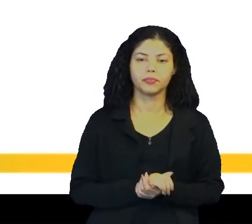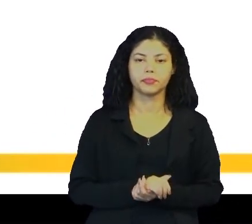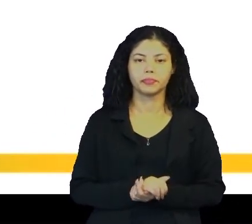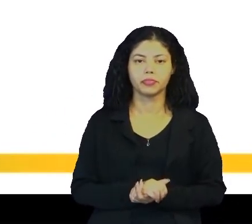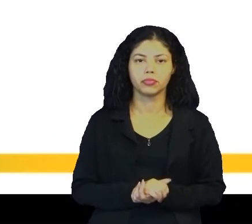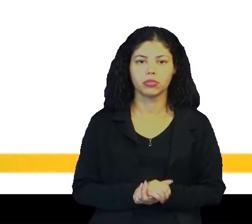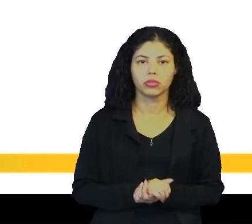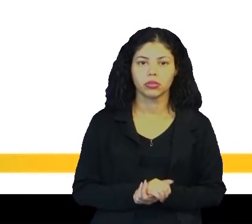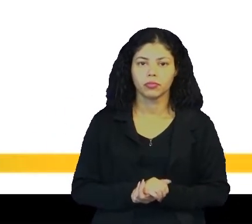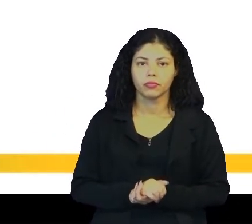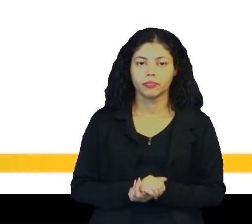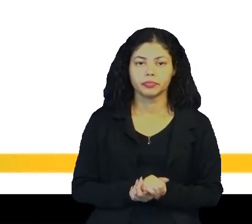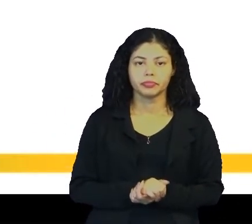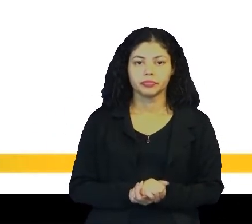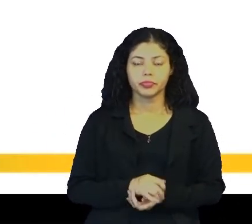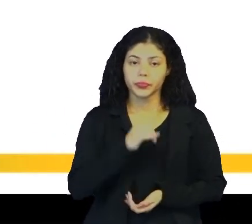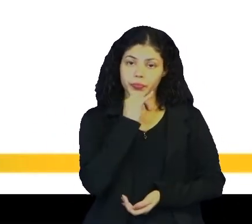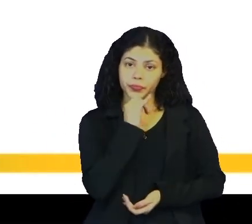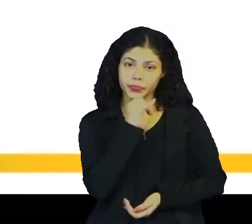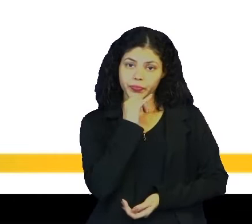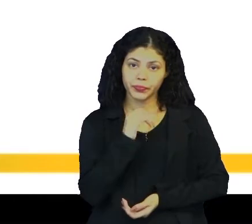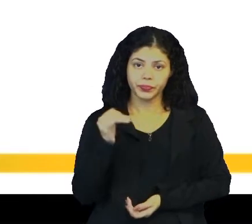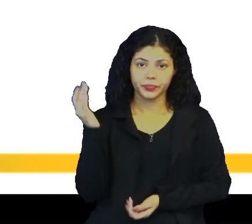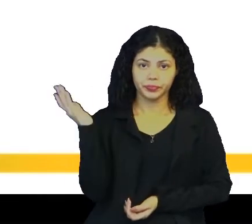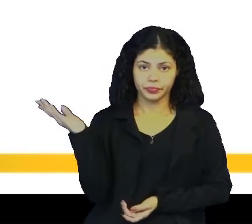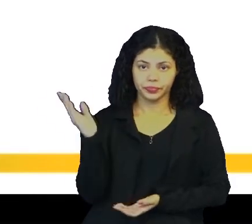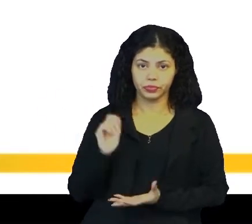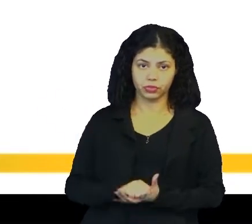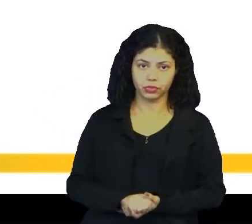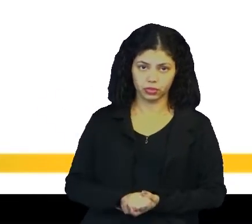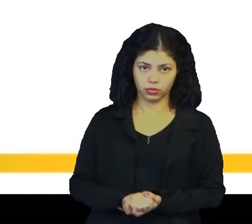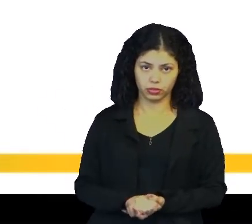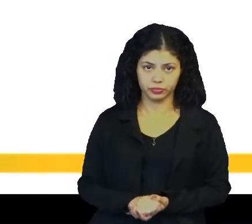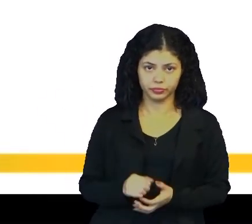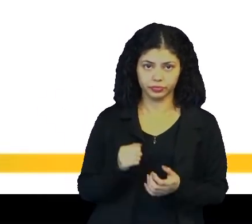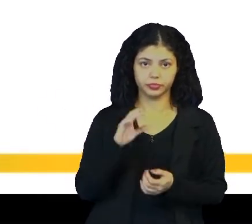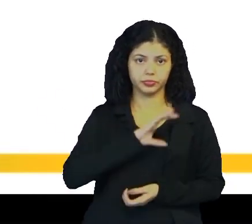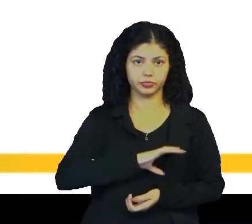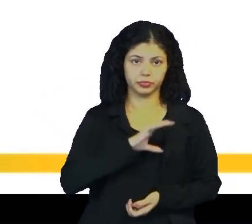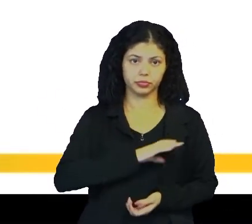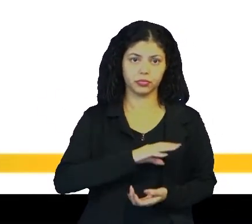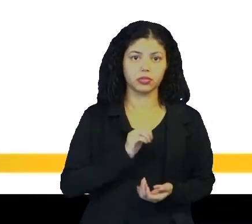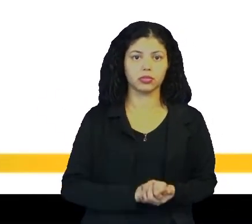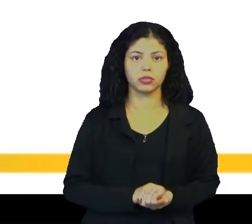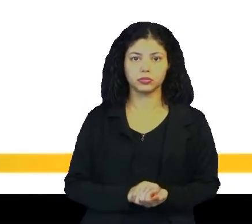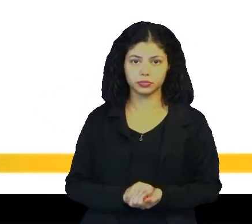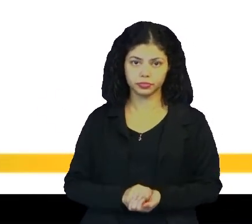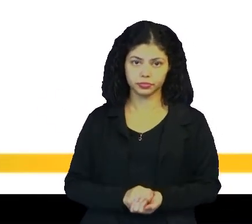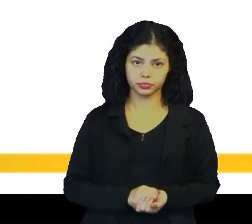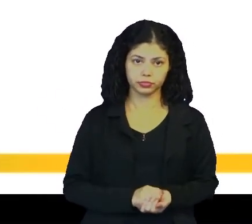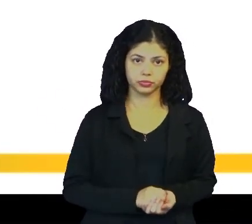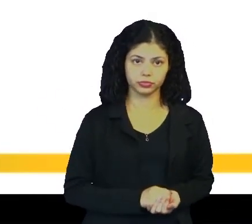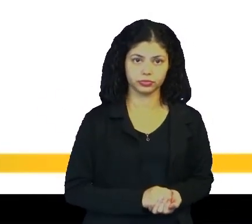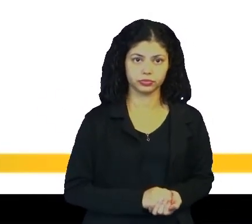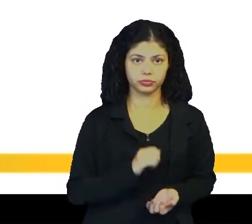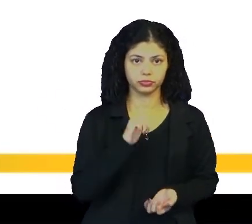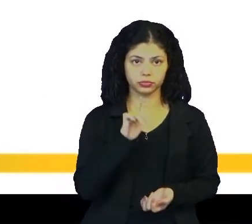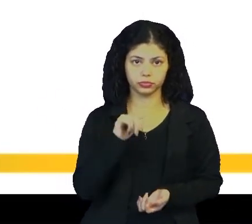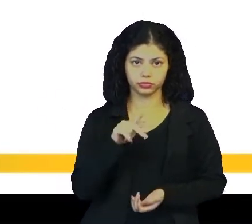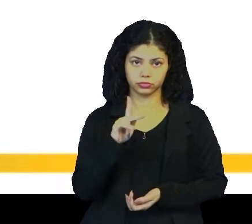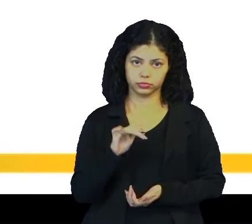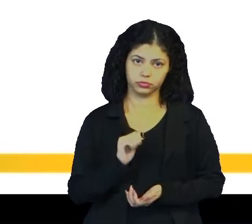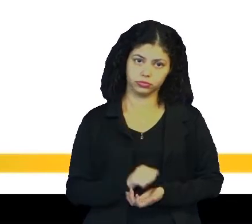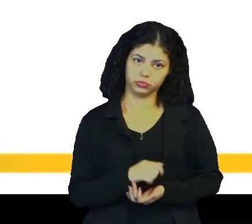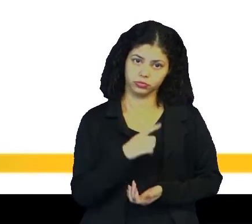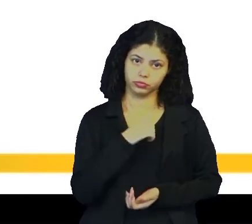palavras. Nós temos ali exemplos na língua portuguesa de linking words. Nós